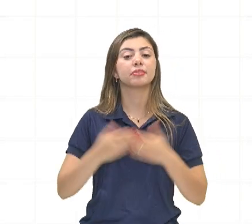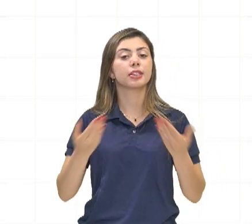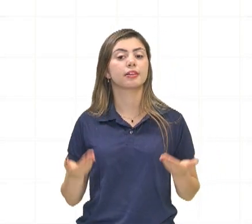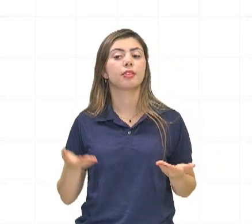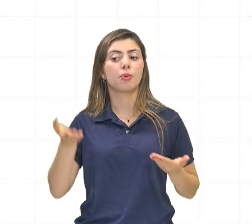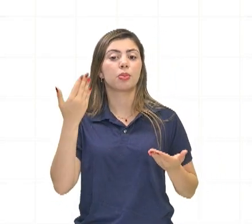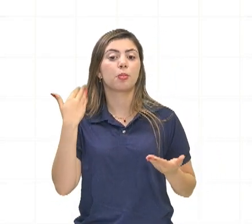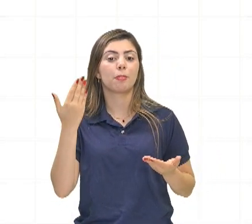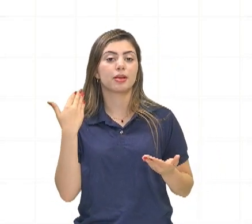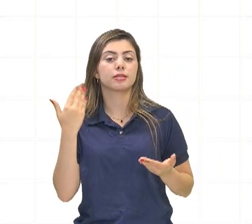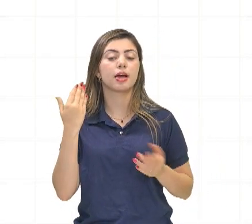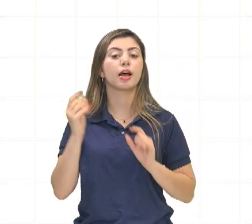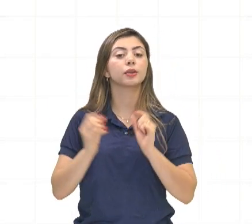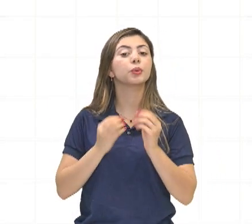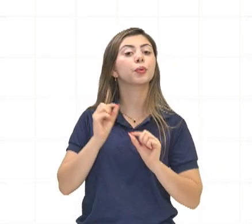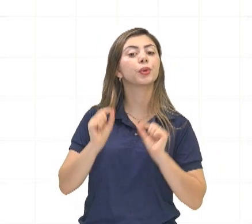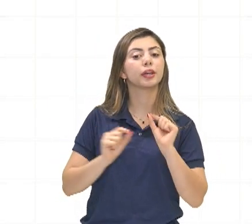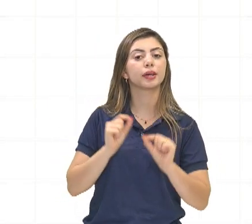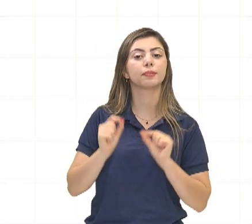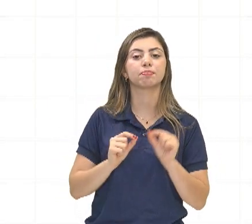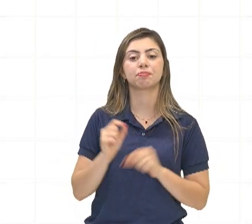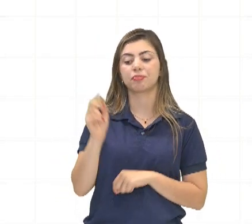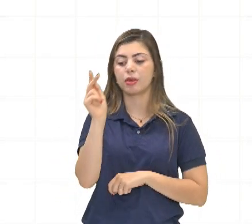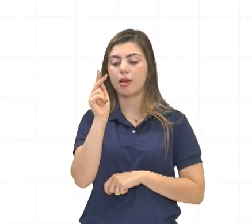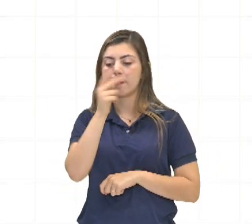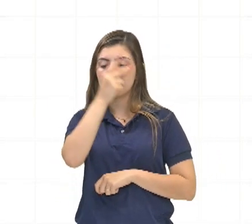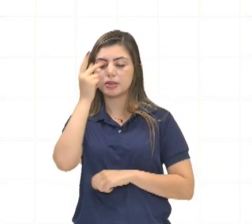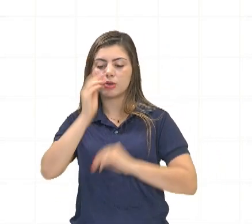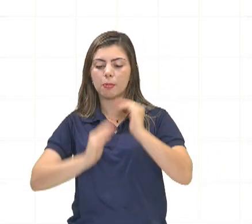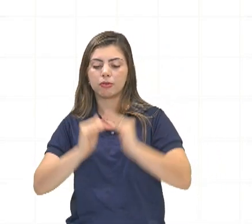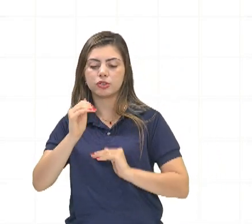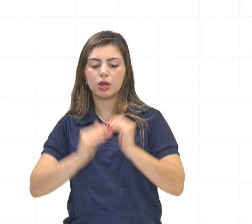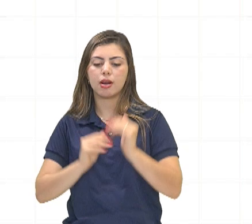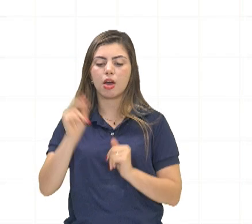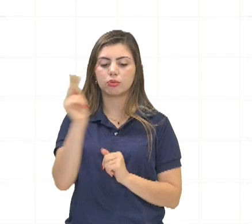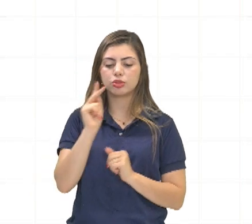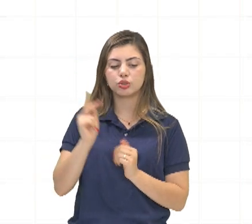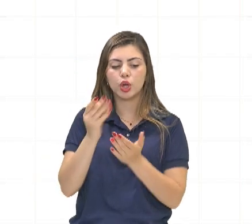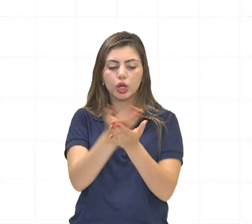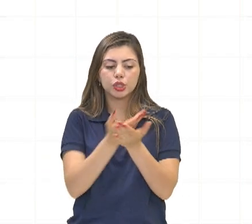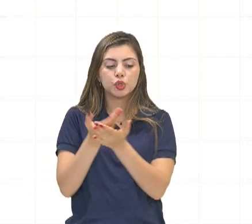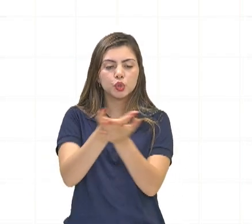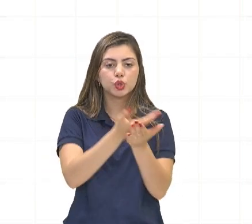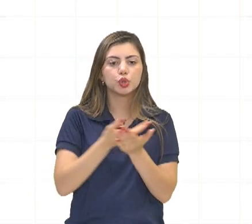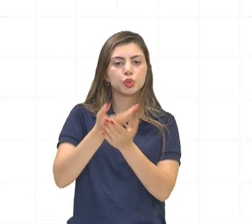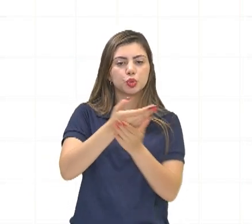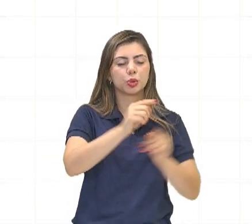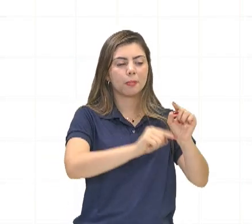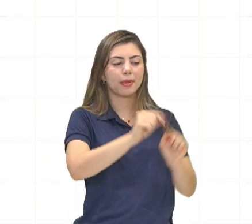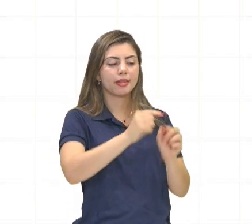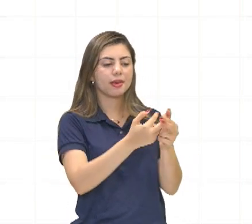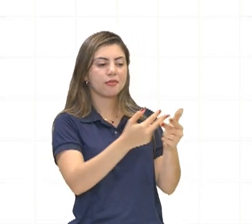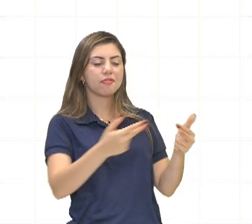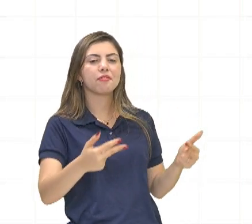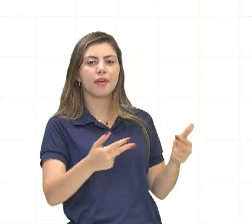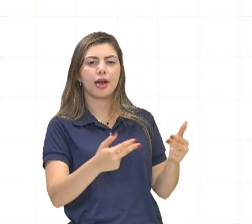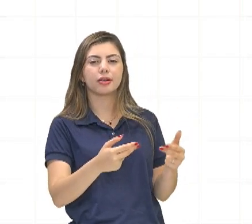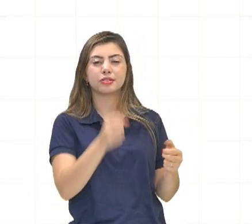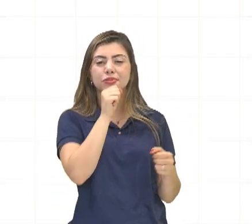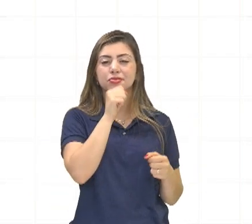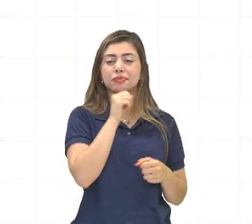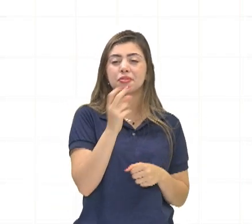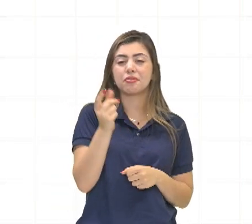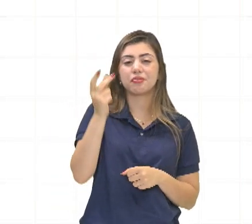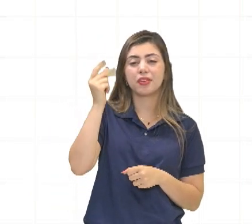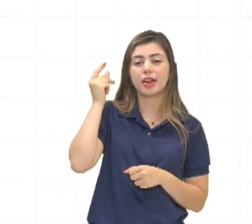Antigamente, quando os historiadores estavam estudando, né, as coisas antigas, eles não tinham